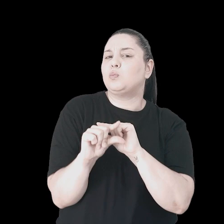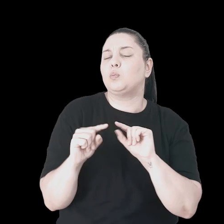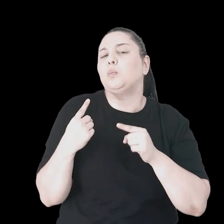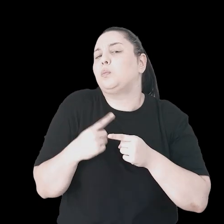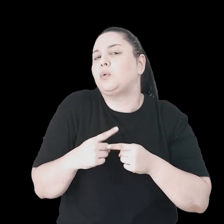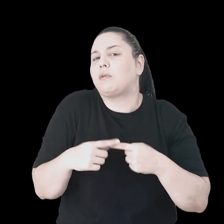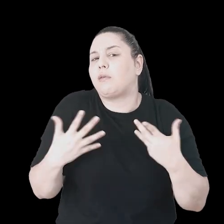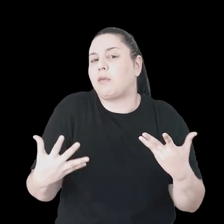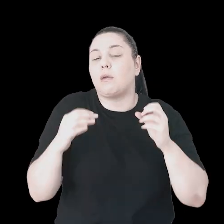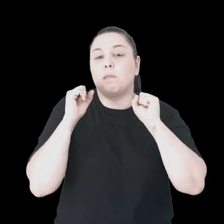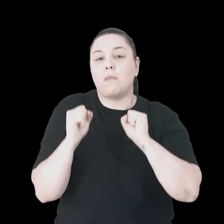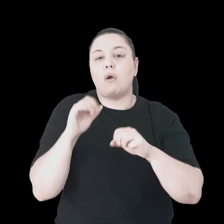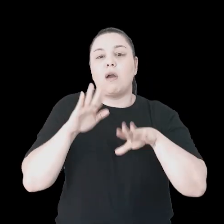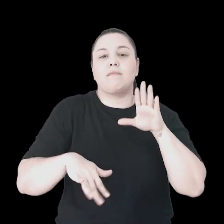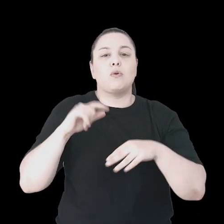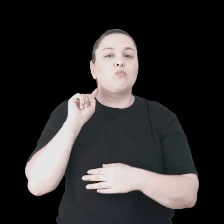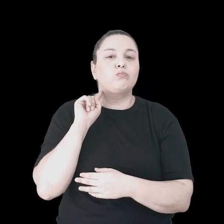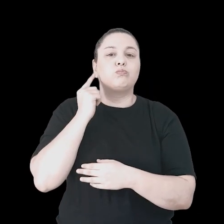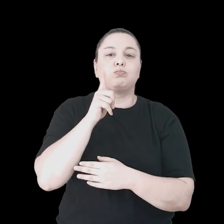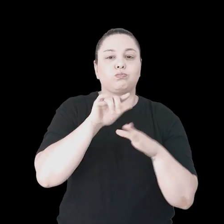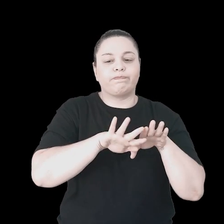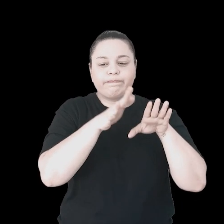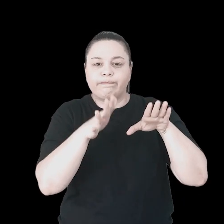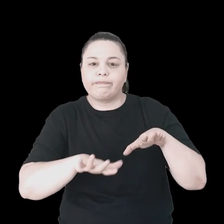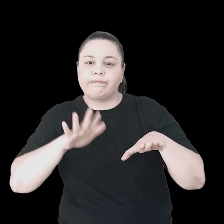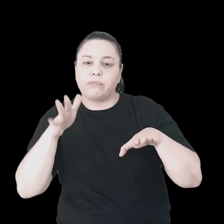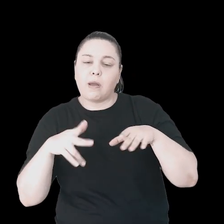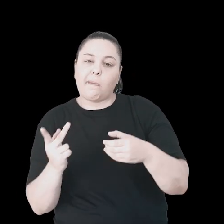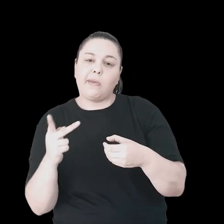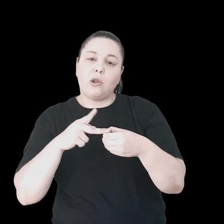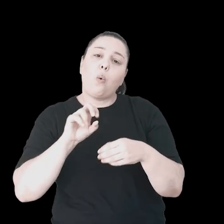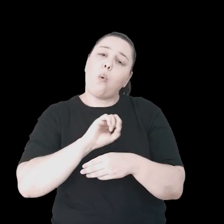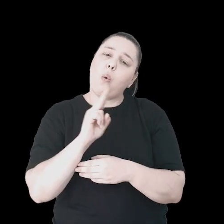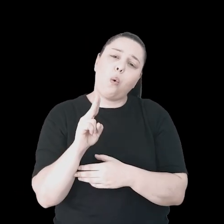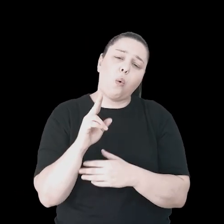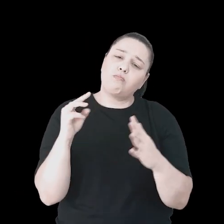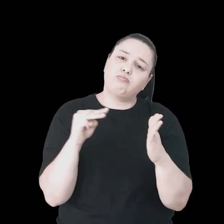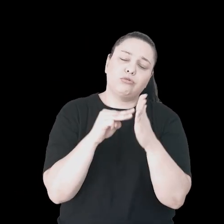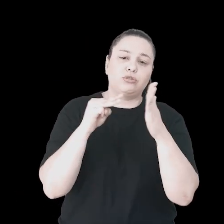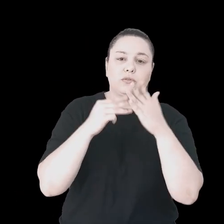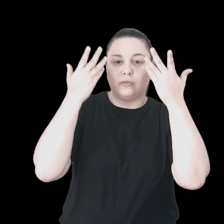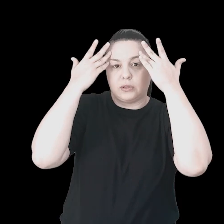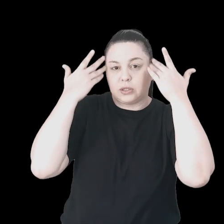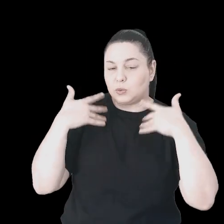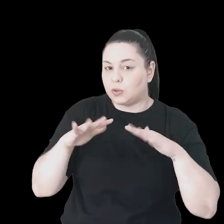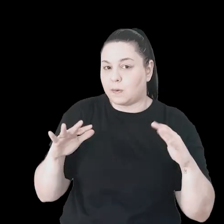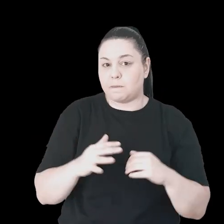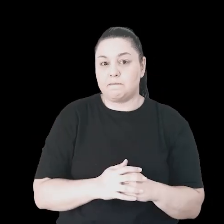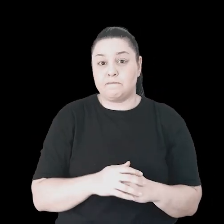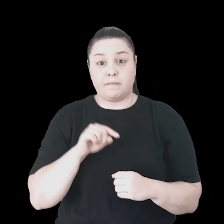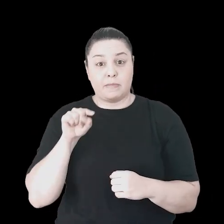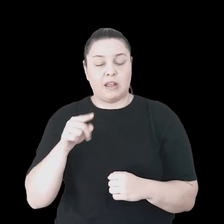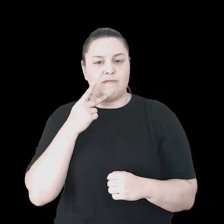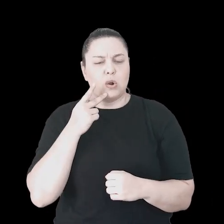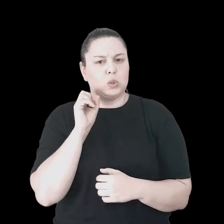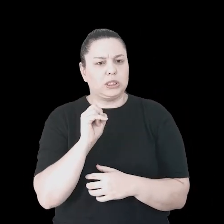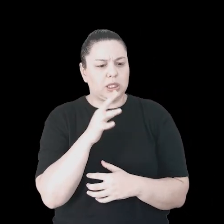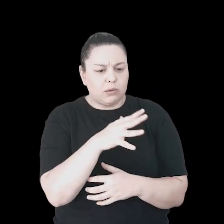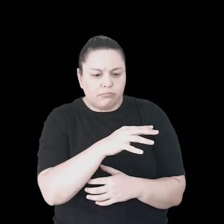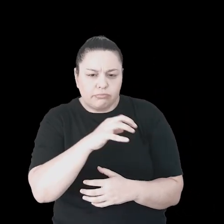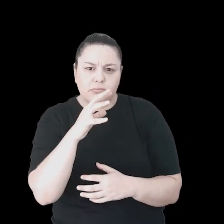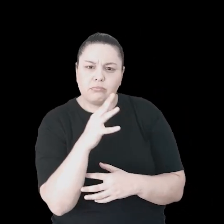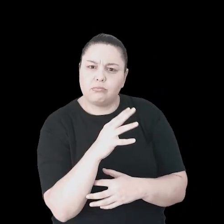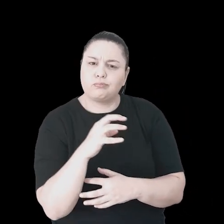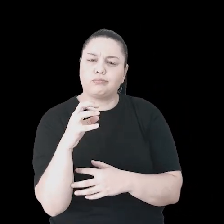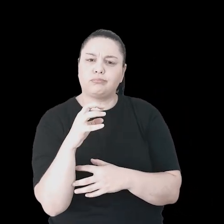A causa dessa redução drástica pode ser pela poluição do mar por petróleo ou por causa natural. Shimomura